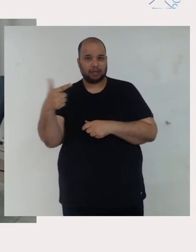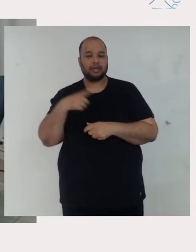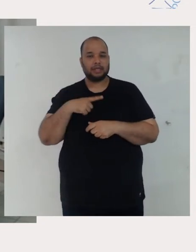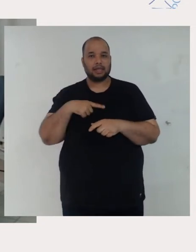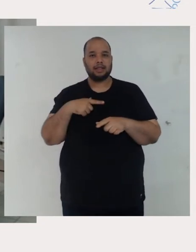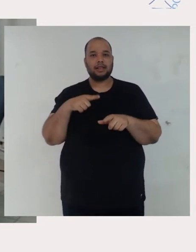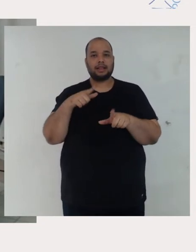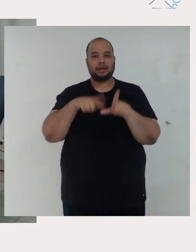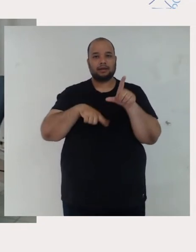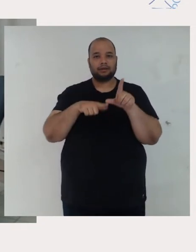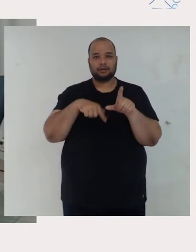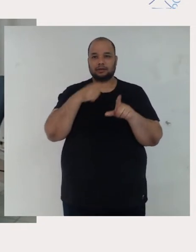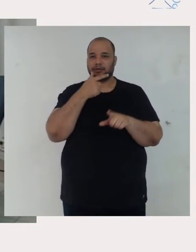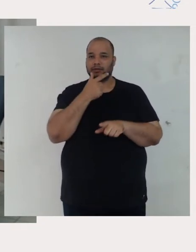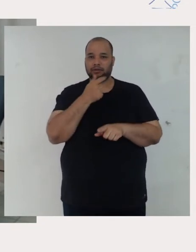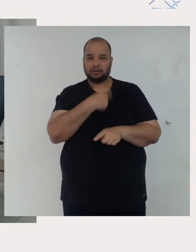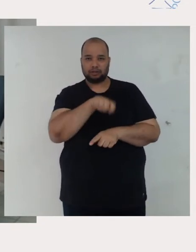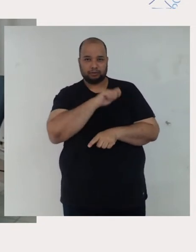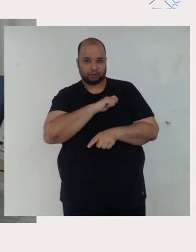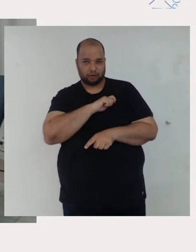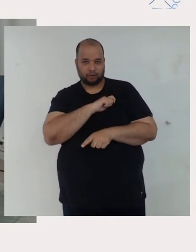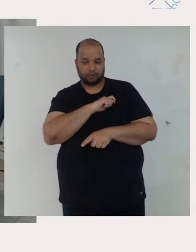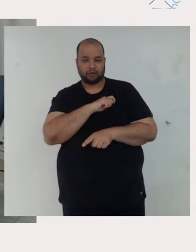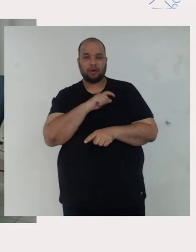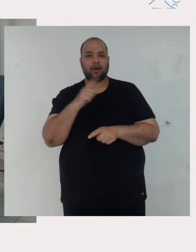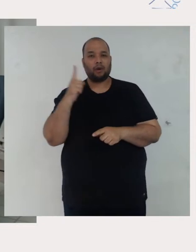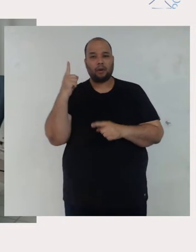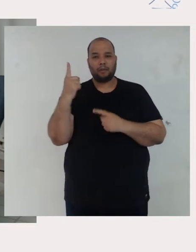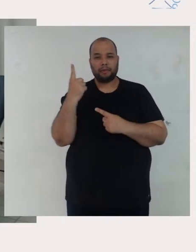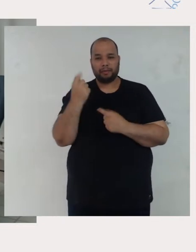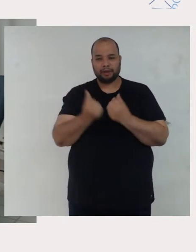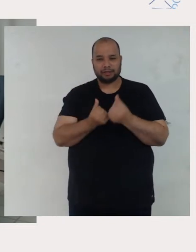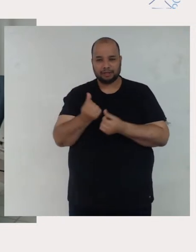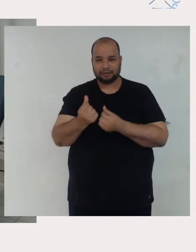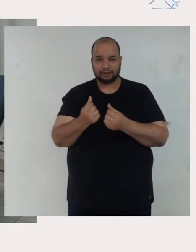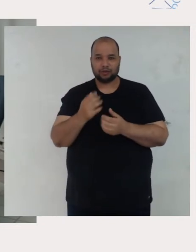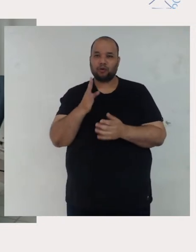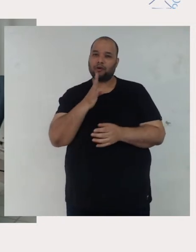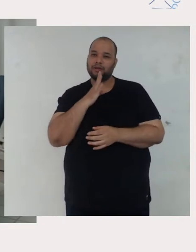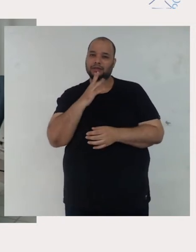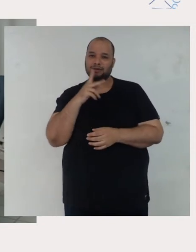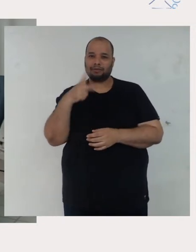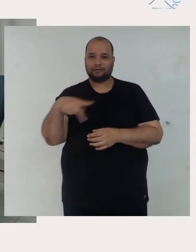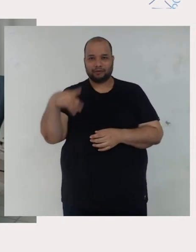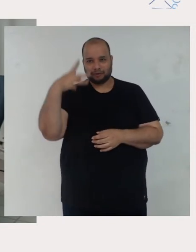Letras Espanhol. Já no primeiro semestre, né, conheci o professor Walter, né?